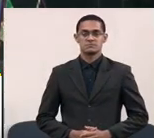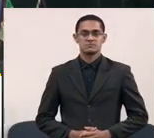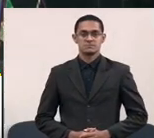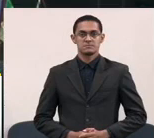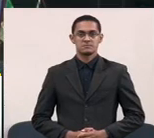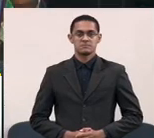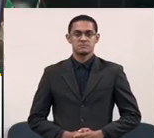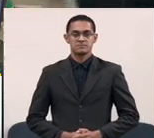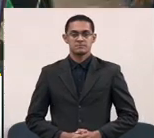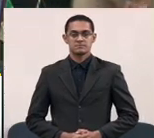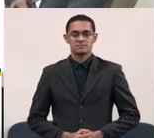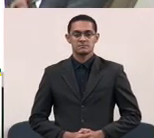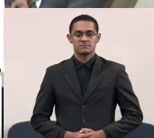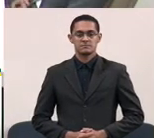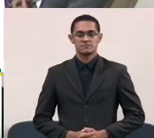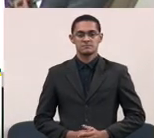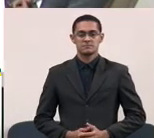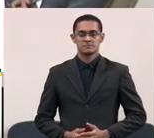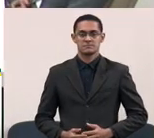regimentais, Vossa Excelência.